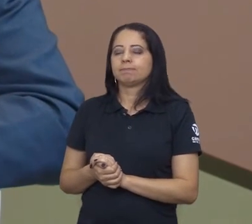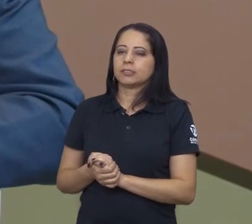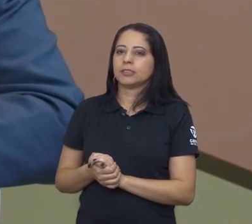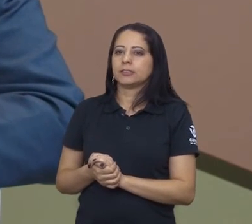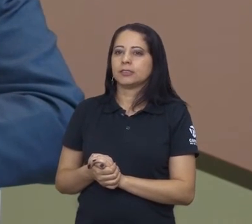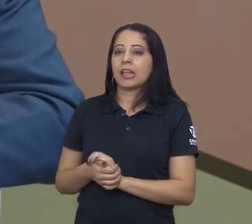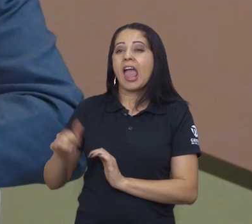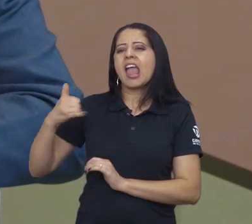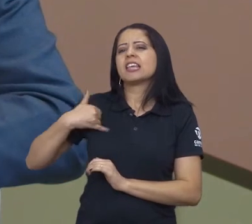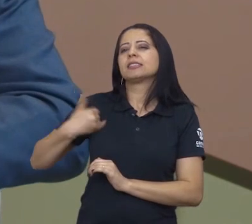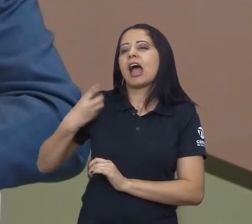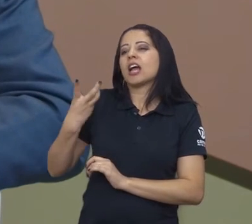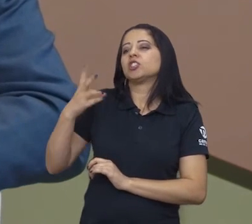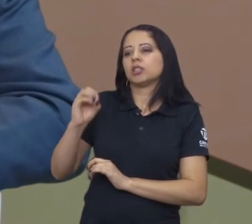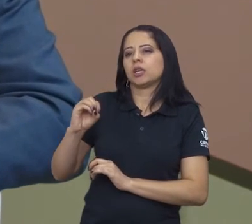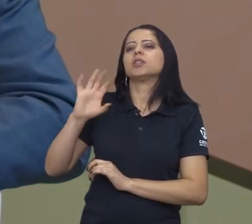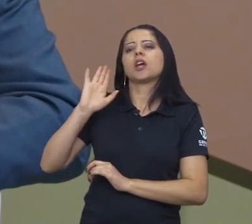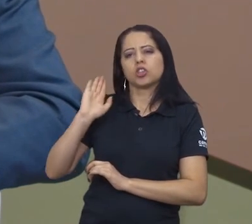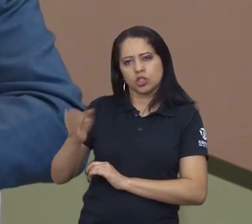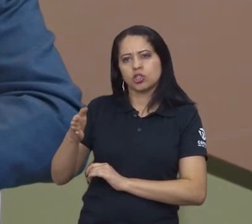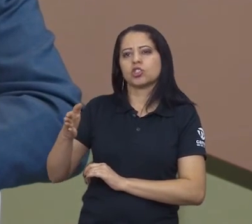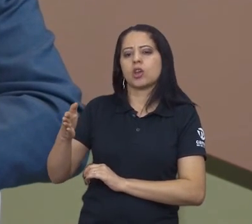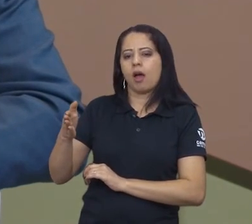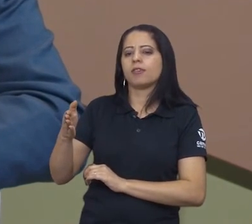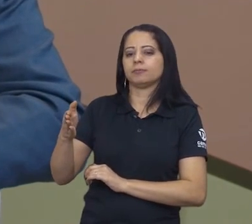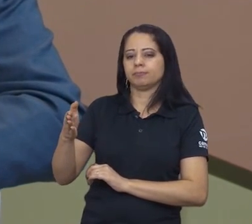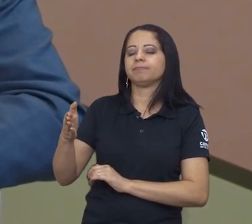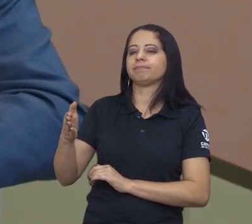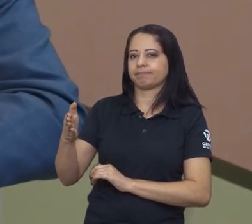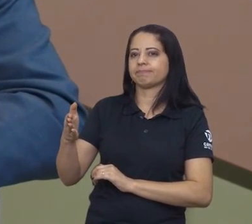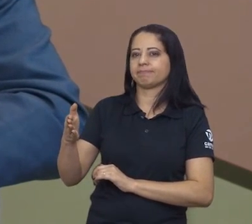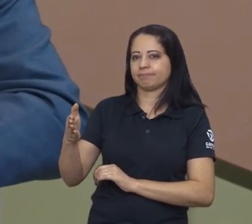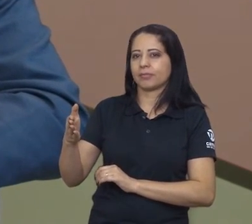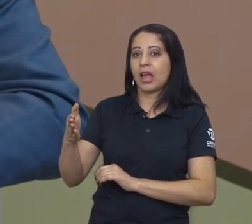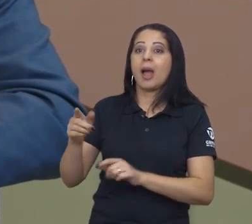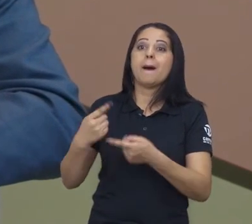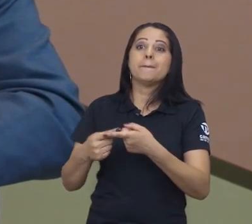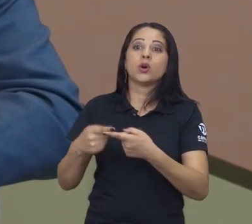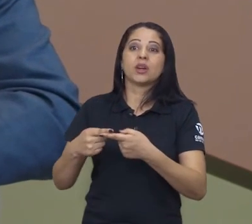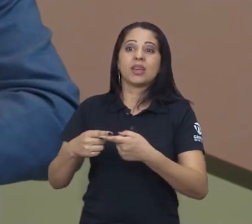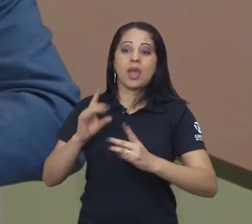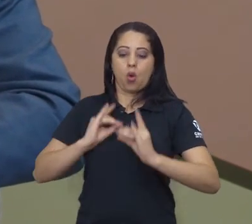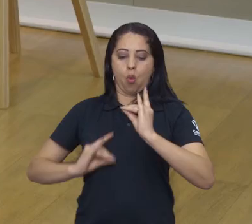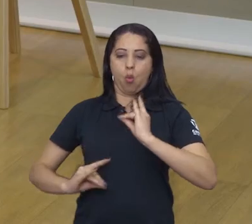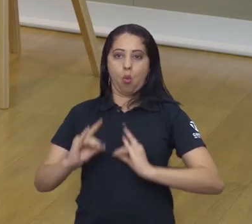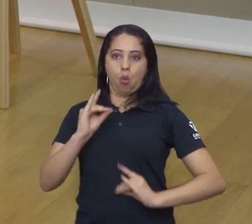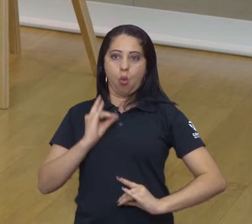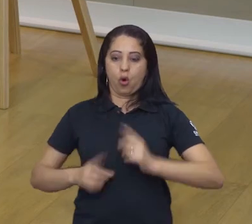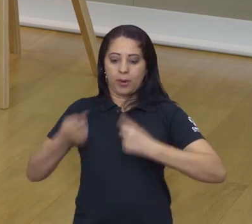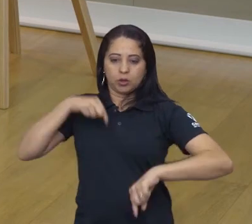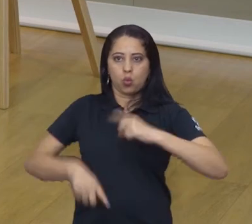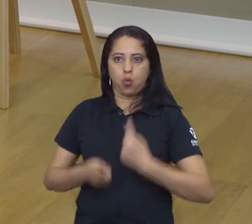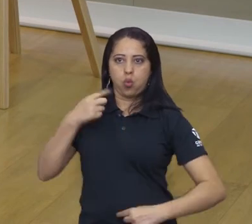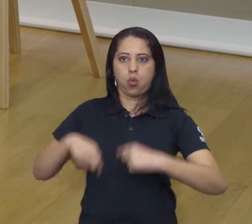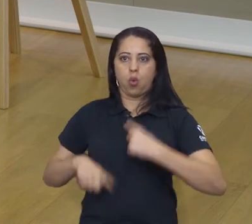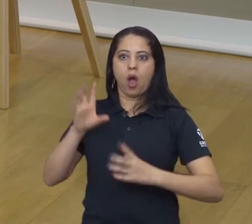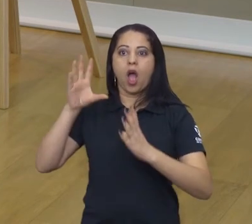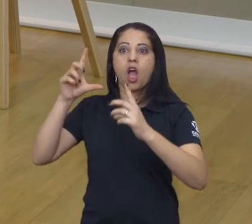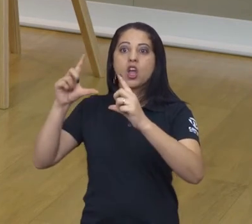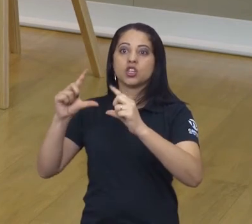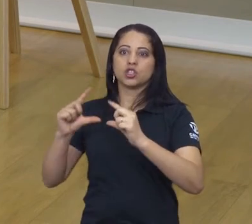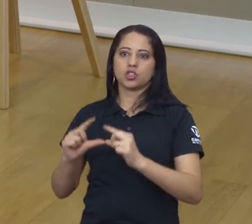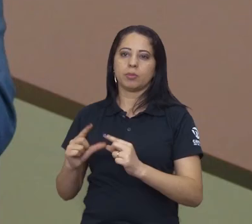você a partir de 30 anos a gente já começa a diminuir o nosso metabolismo já começa a diminuir o nosso